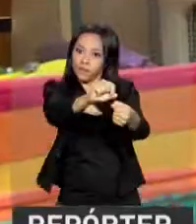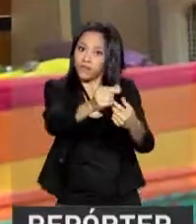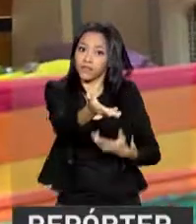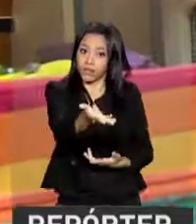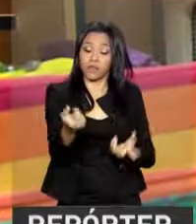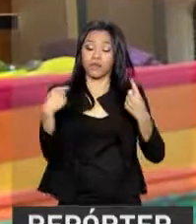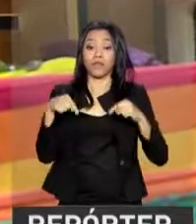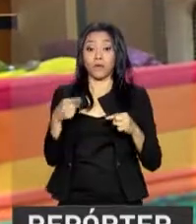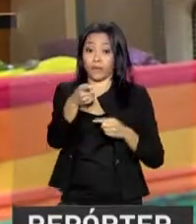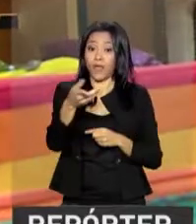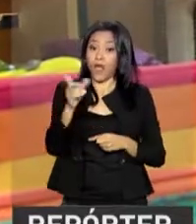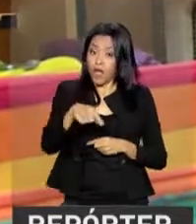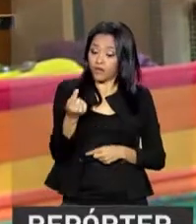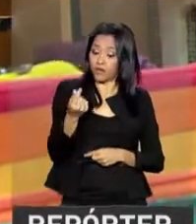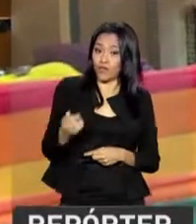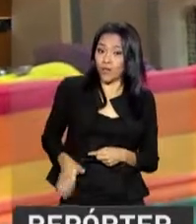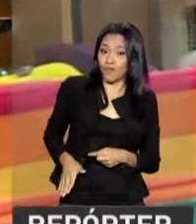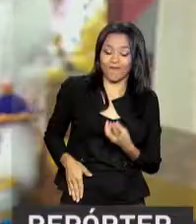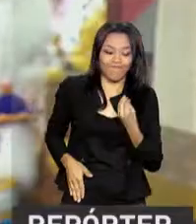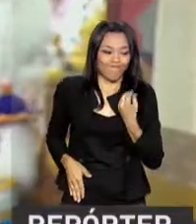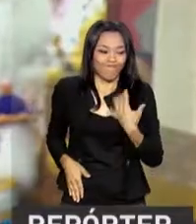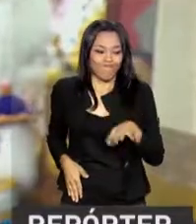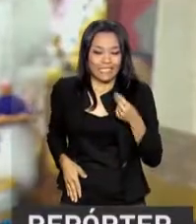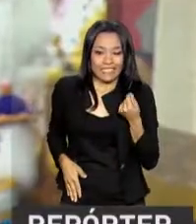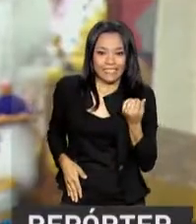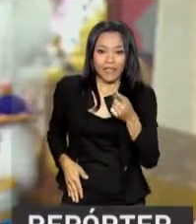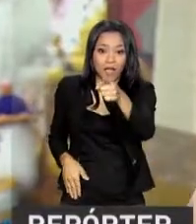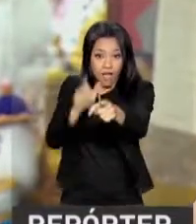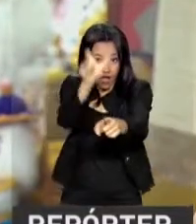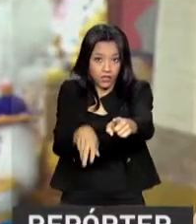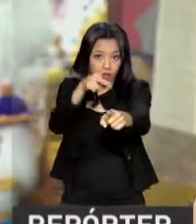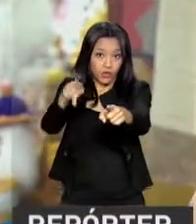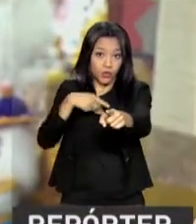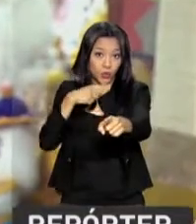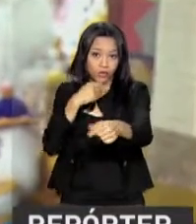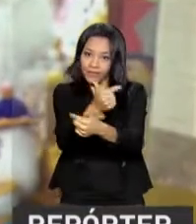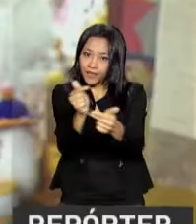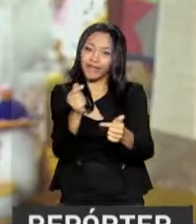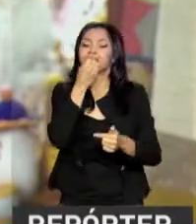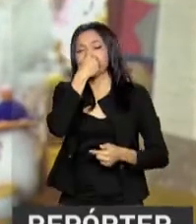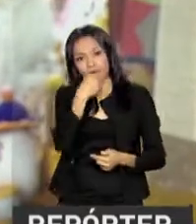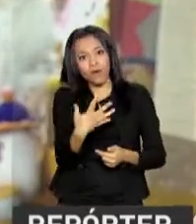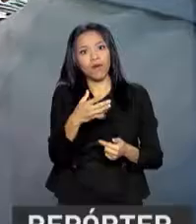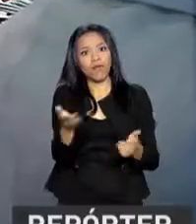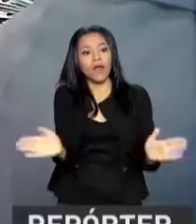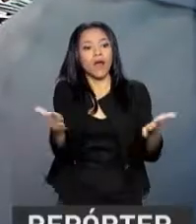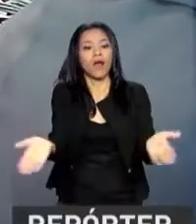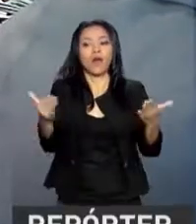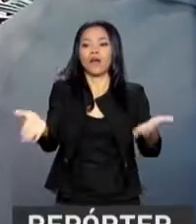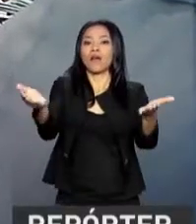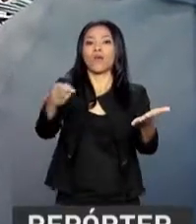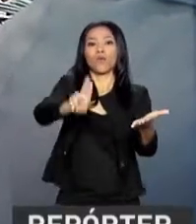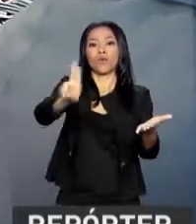e quando no bolso que o consumidor sente mais esta professora não tem dúvida a medida vai incentivar o maior